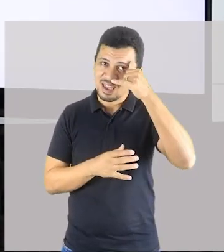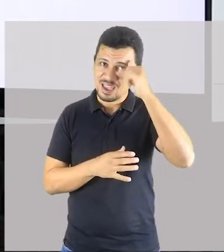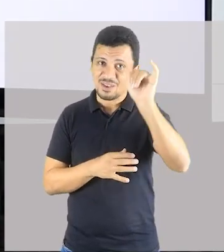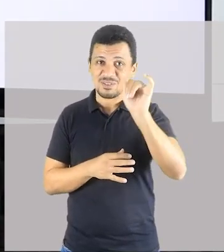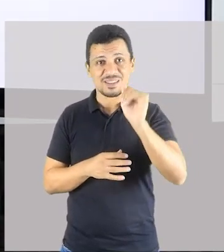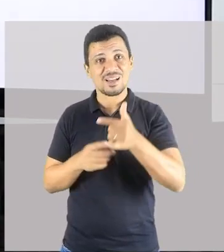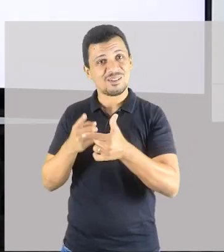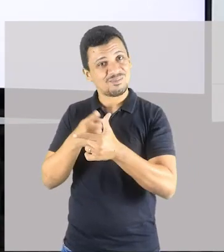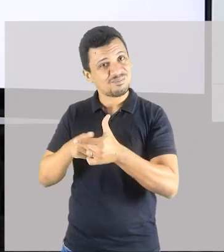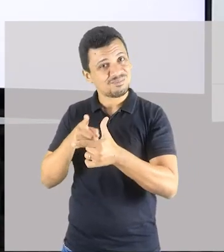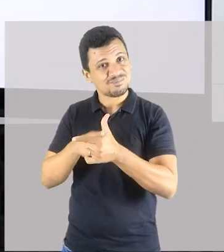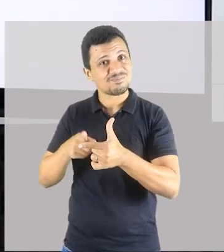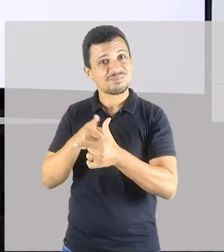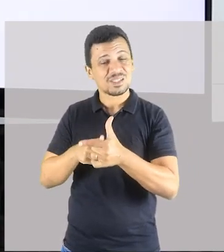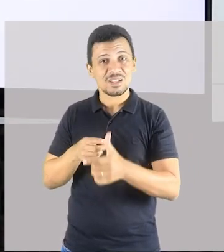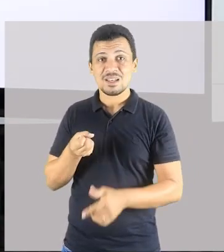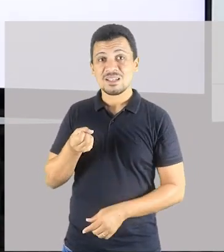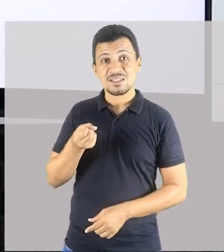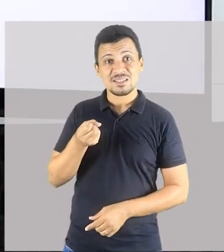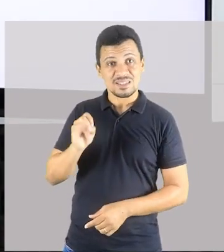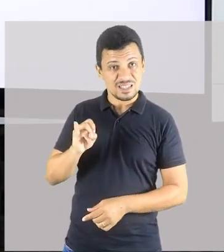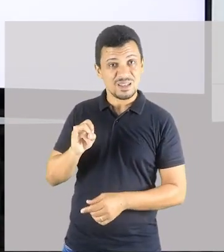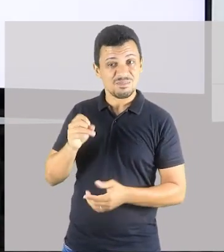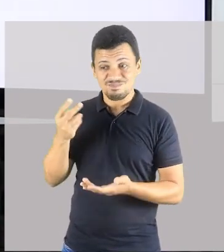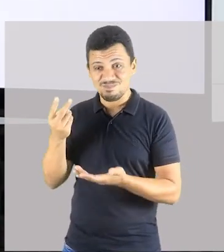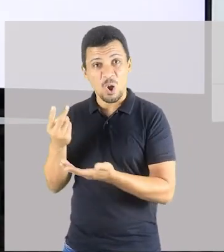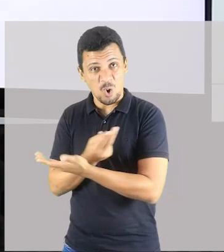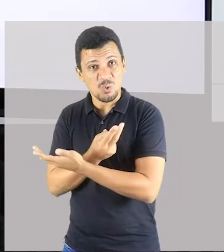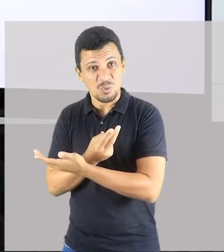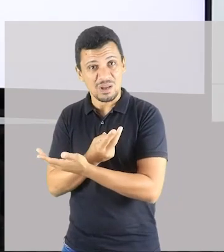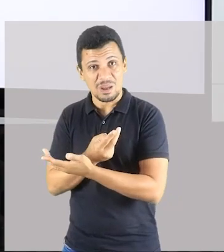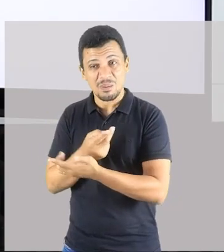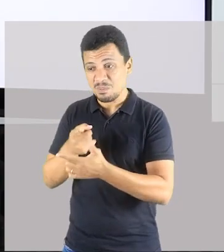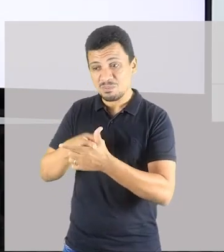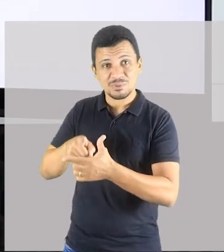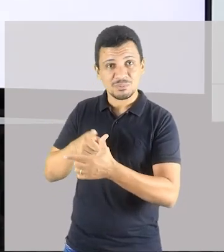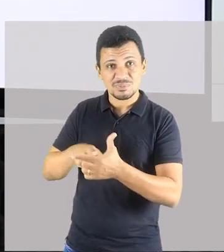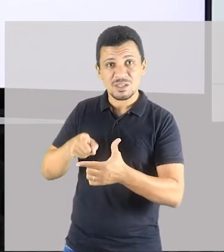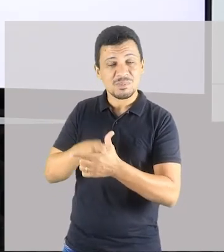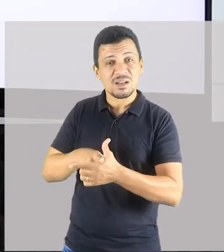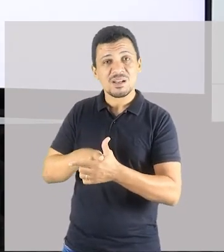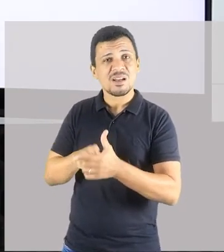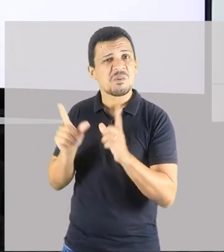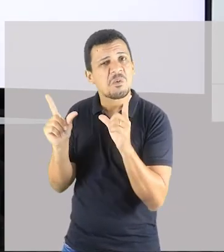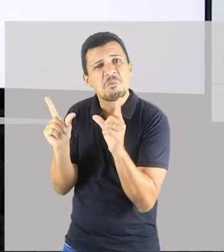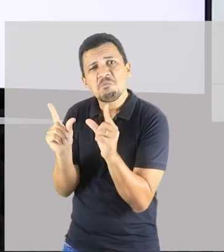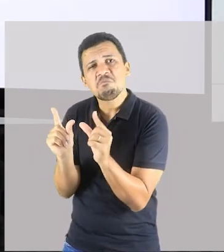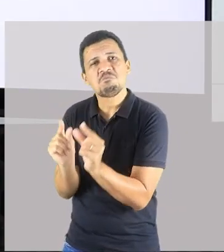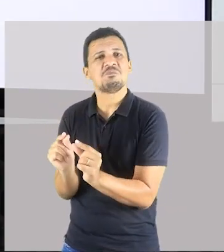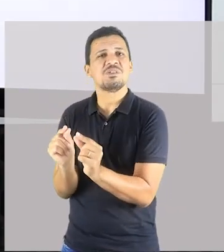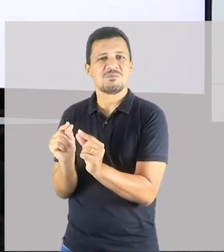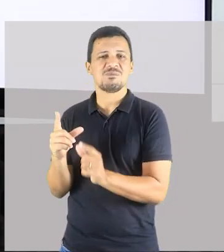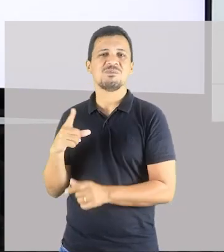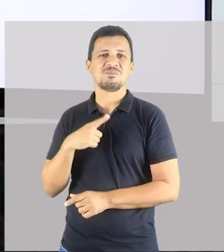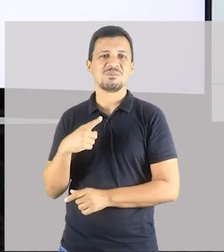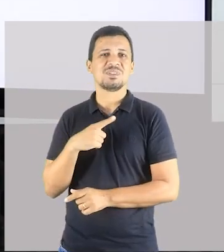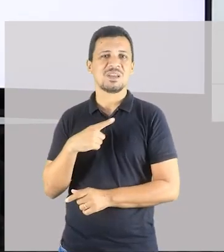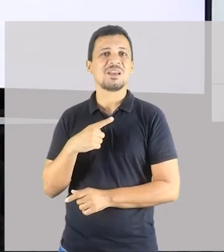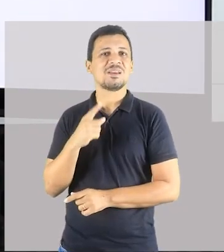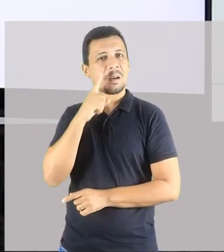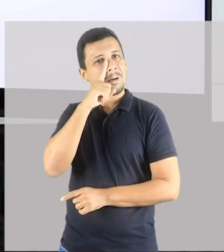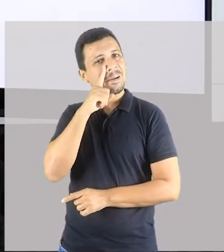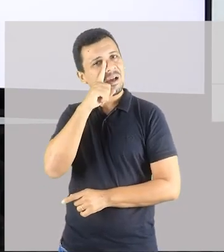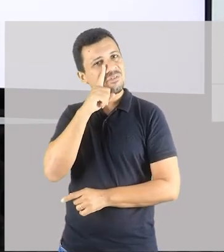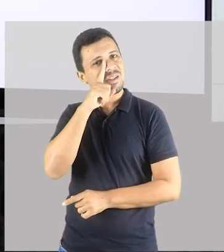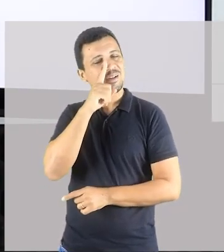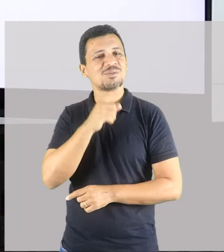acidentes, tá? E se ocorrerem acidentes, eles sejam os mínimos possíveis em níveis de